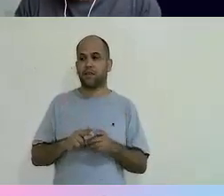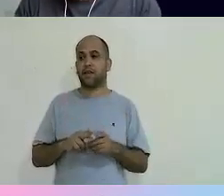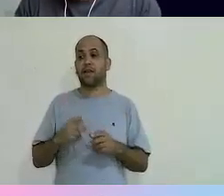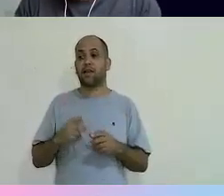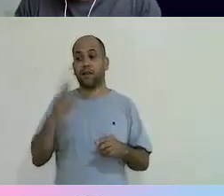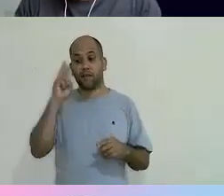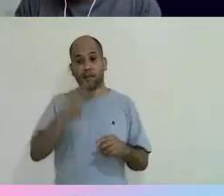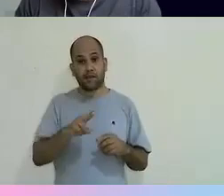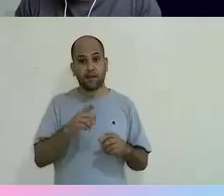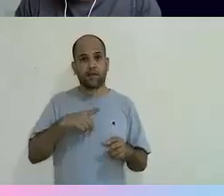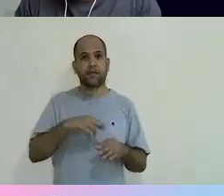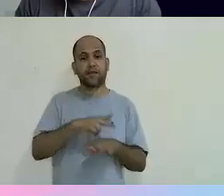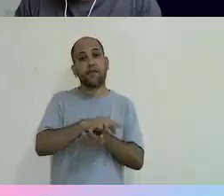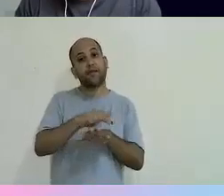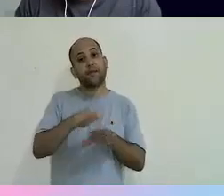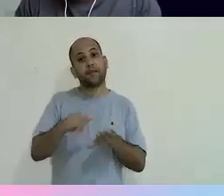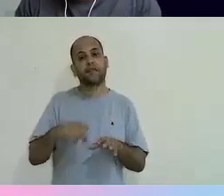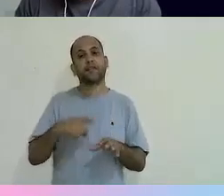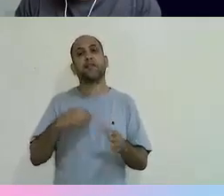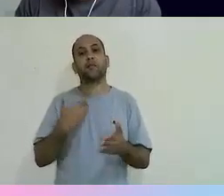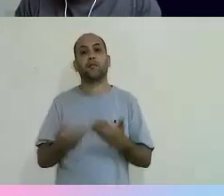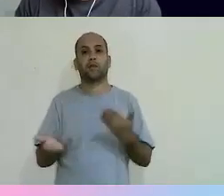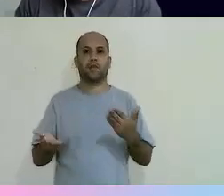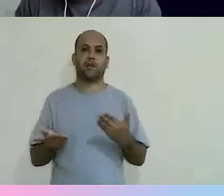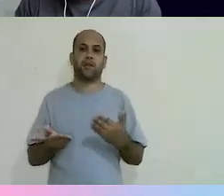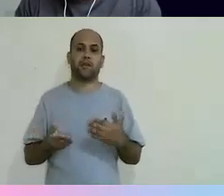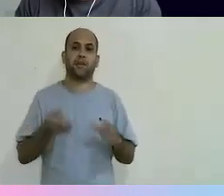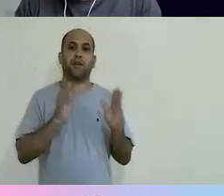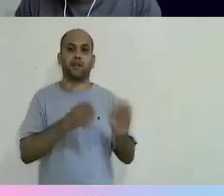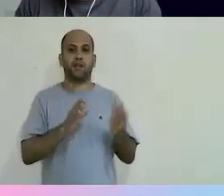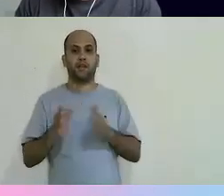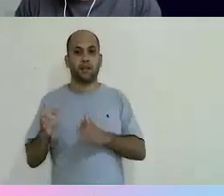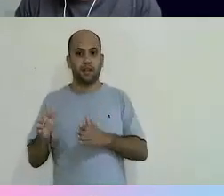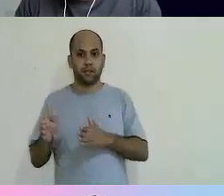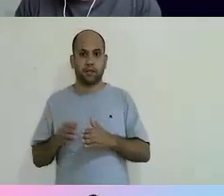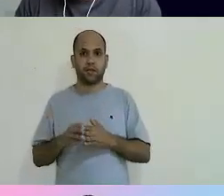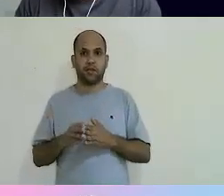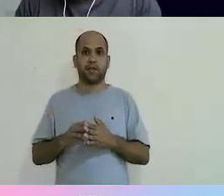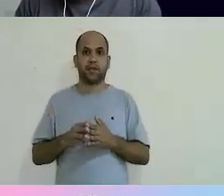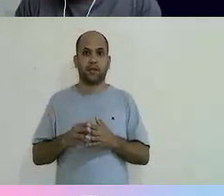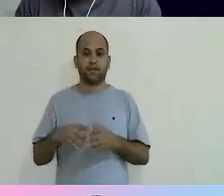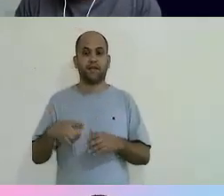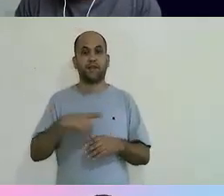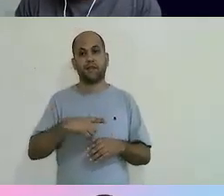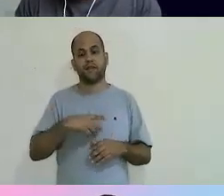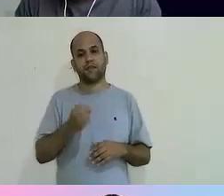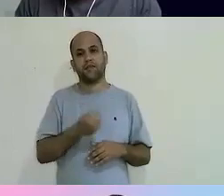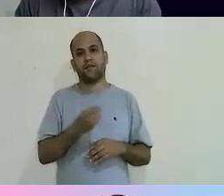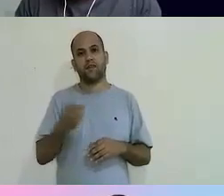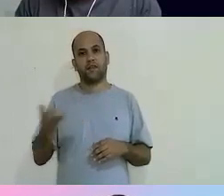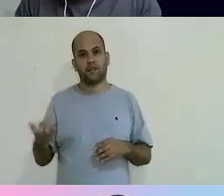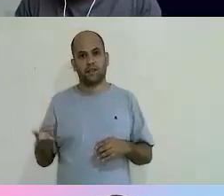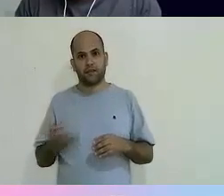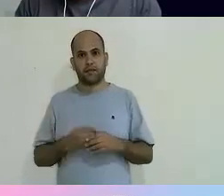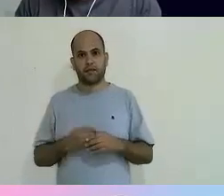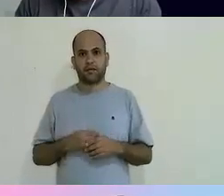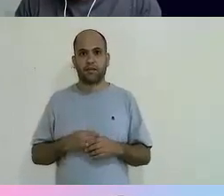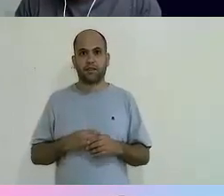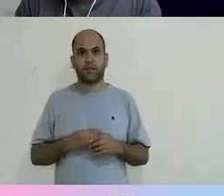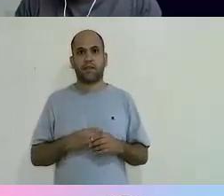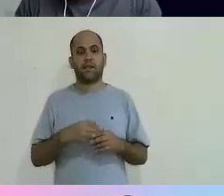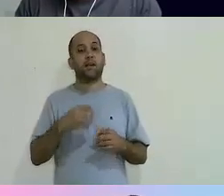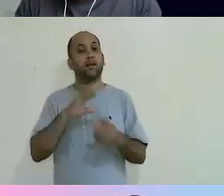tiveram vários ganhos, tiveram perdas dentro desse processo, óbvio que tiveram, mas tiveram vários ganhos, né? Isso que o Lucas traz,